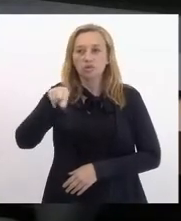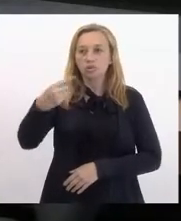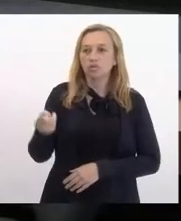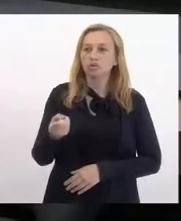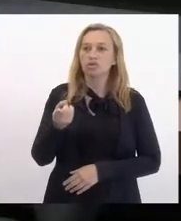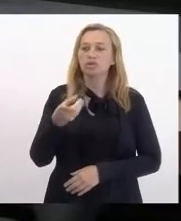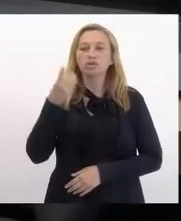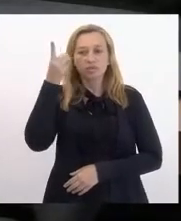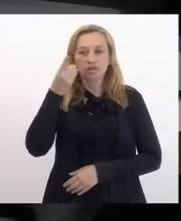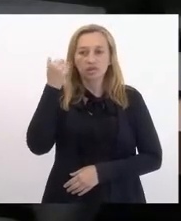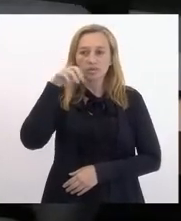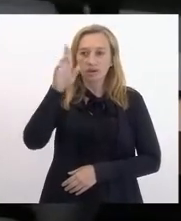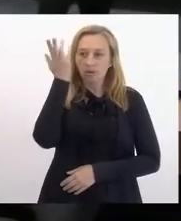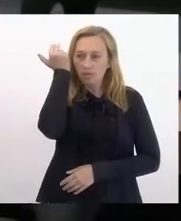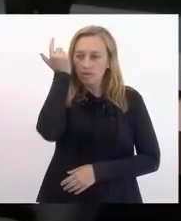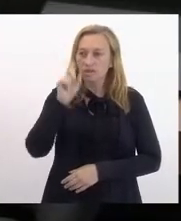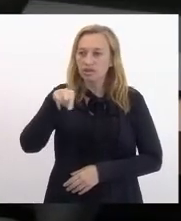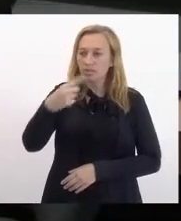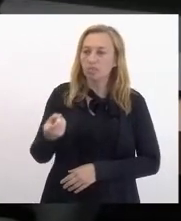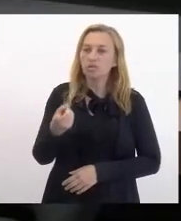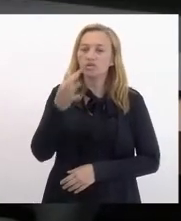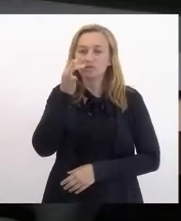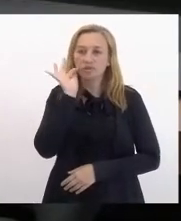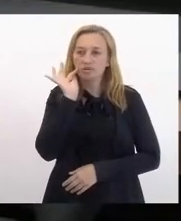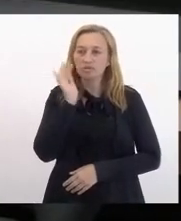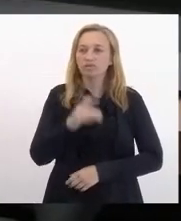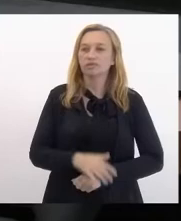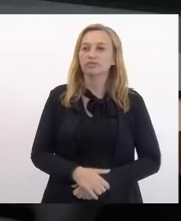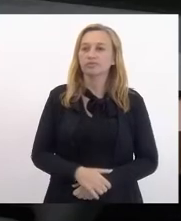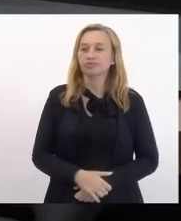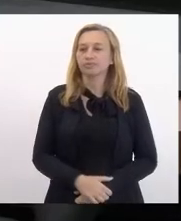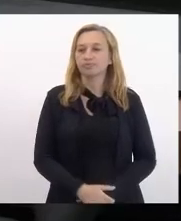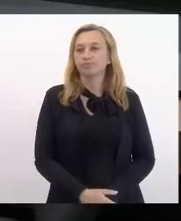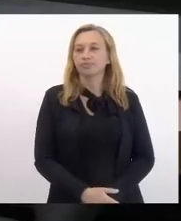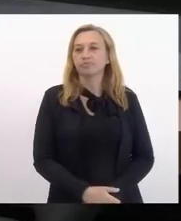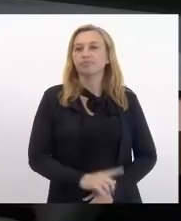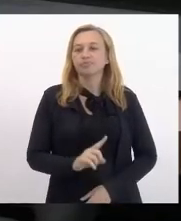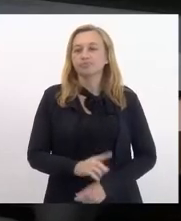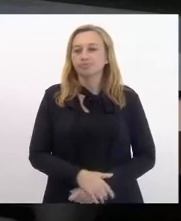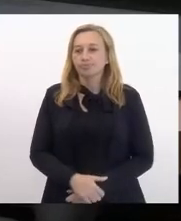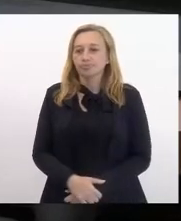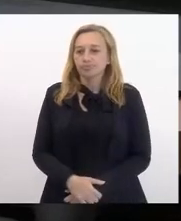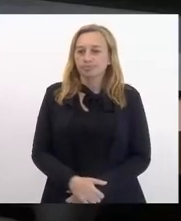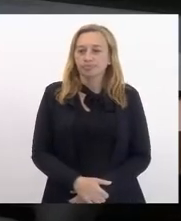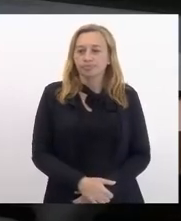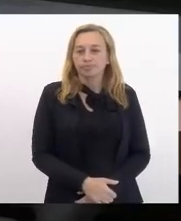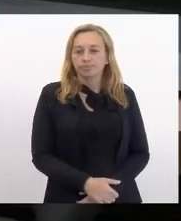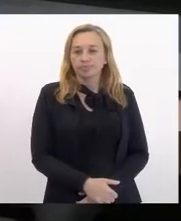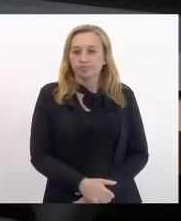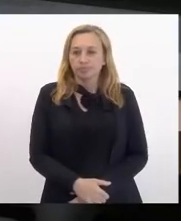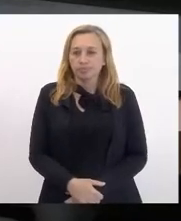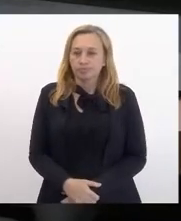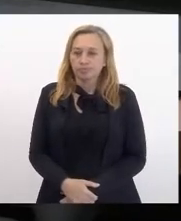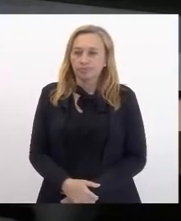deputado Eliomar Coelho. Logo em seguida, deputado Flávio Serafini. Deputado Eliomar Coelho, para a declaração de